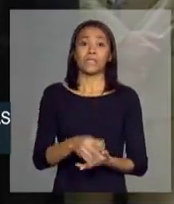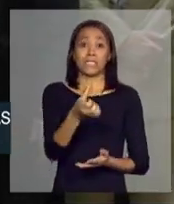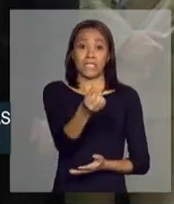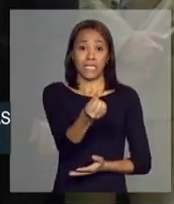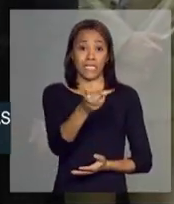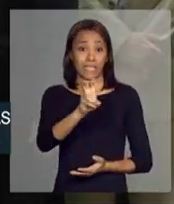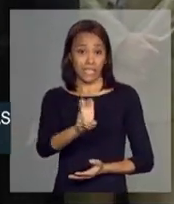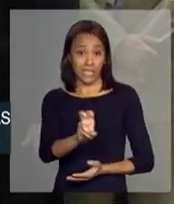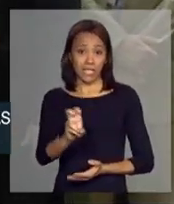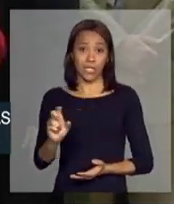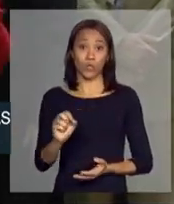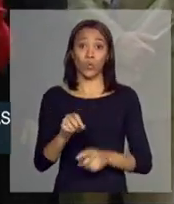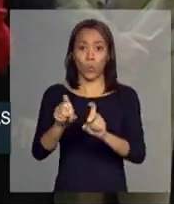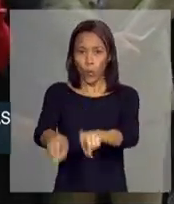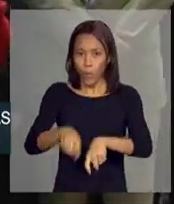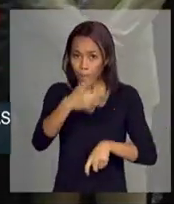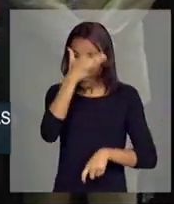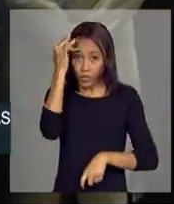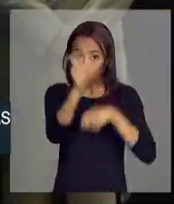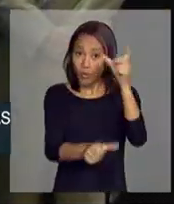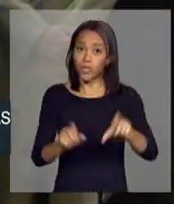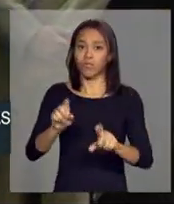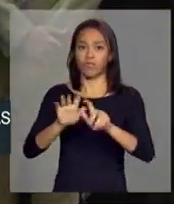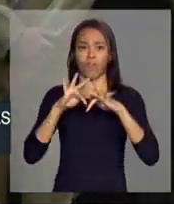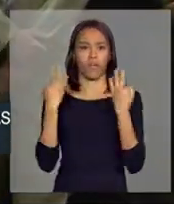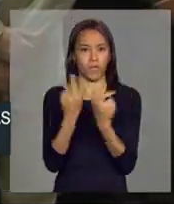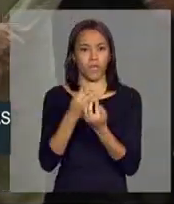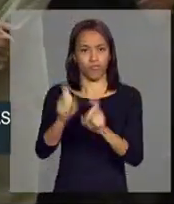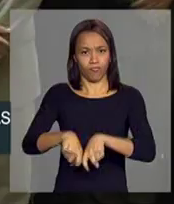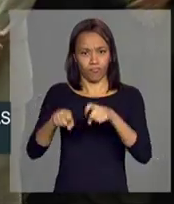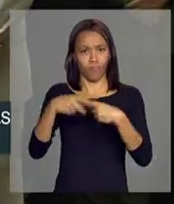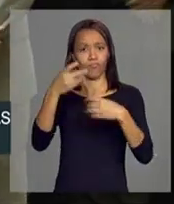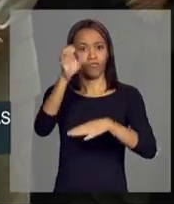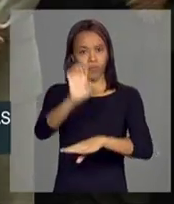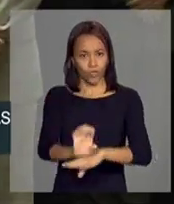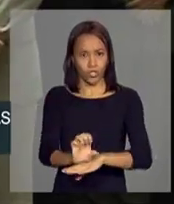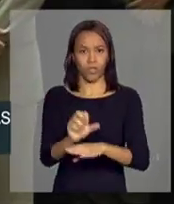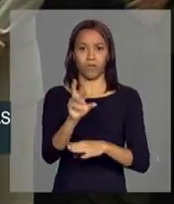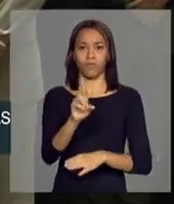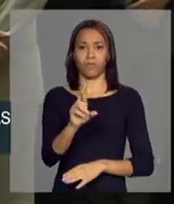65 mil agricultores familiares no estado